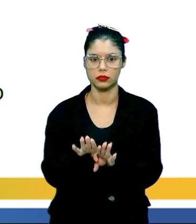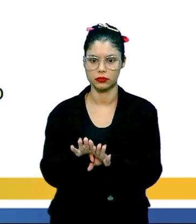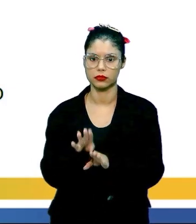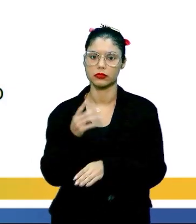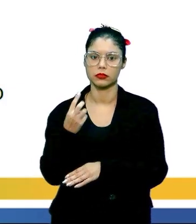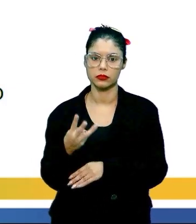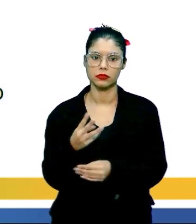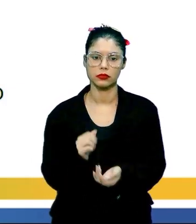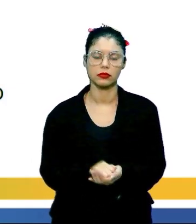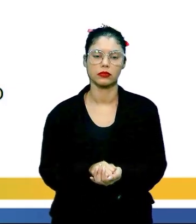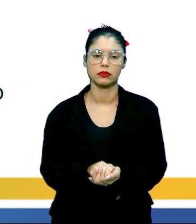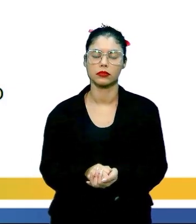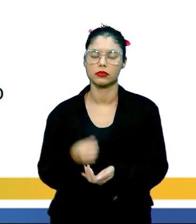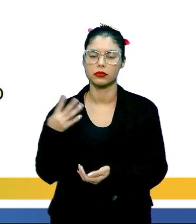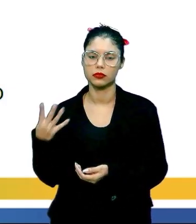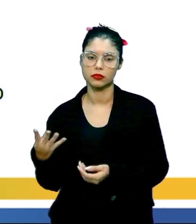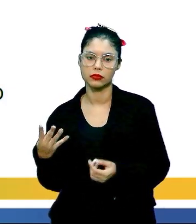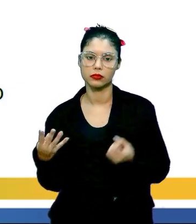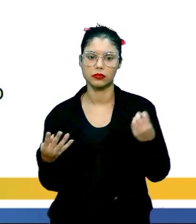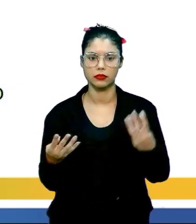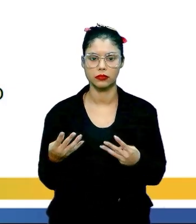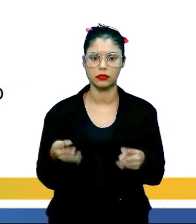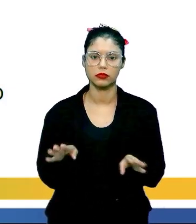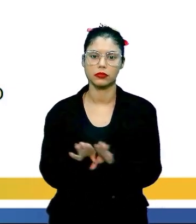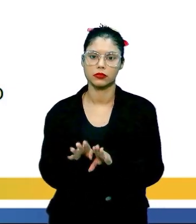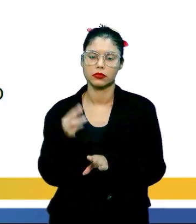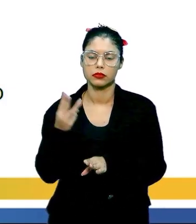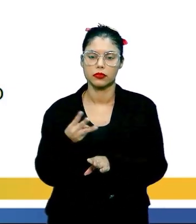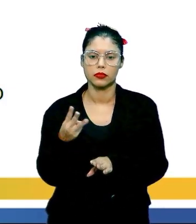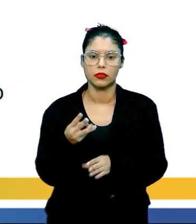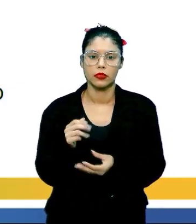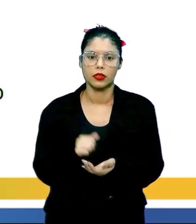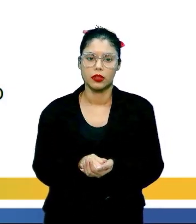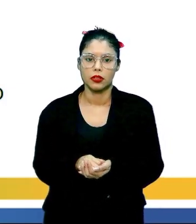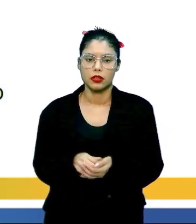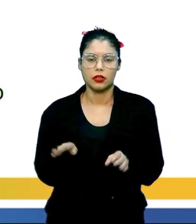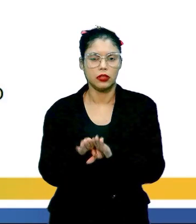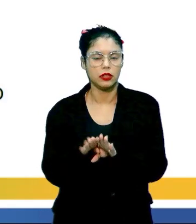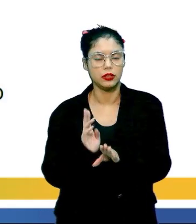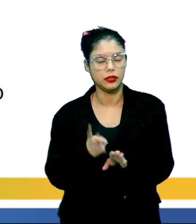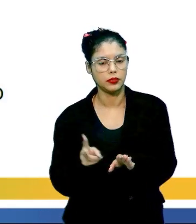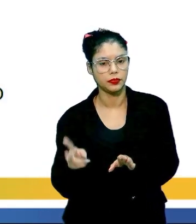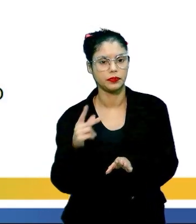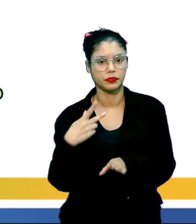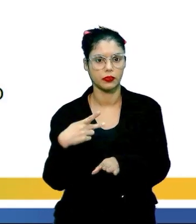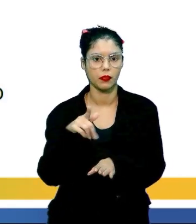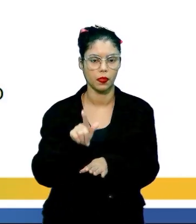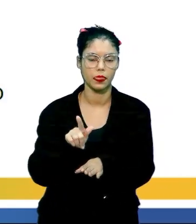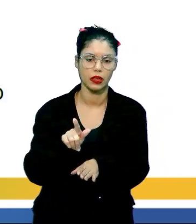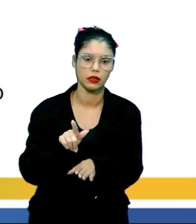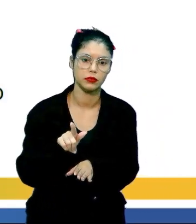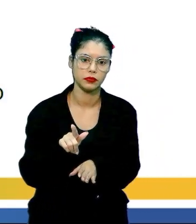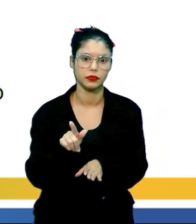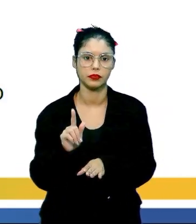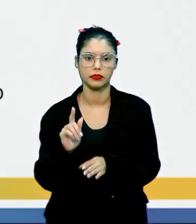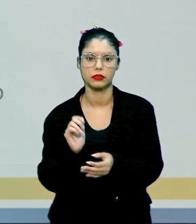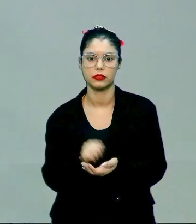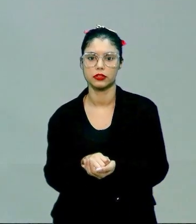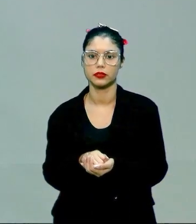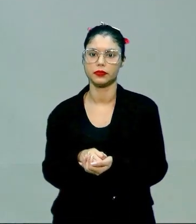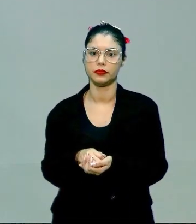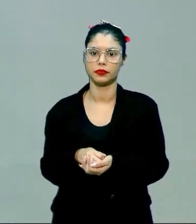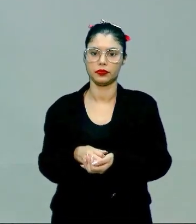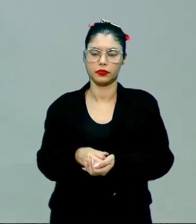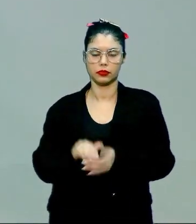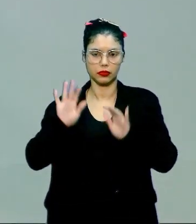dá 3. Se eu dividir o quarto pelo terceiro, também dá 3. Então, isso aqui é uma progressão geométrica. Volta aqui para mim,